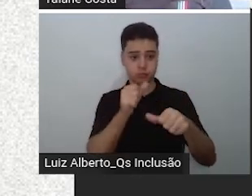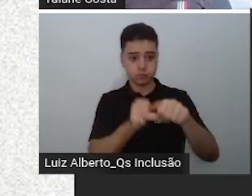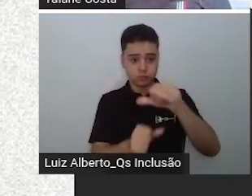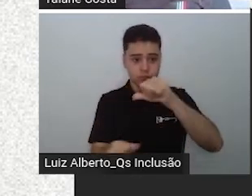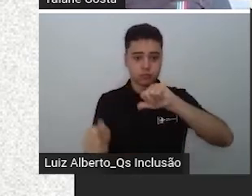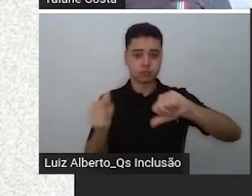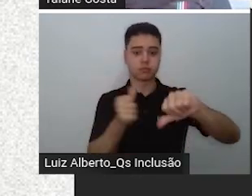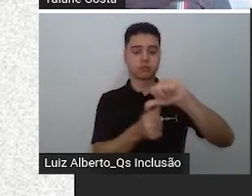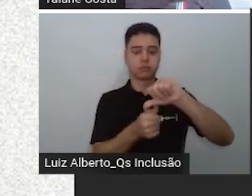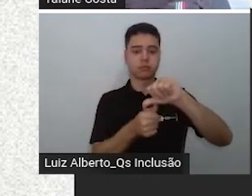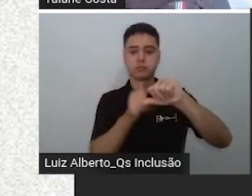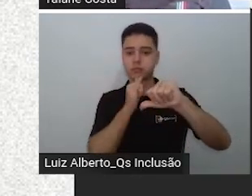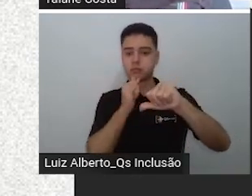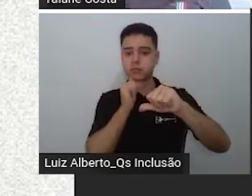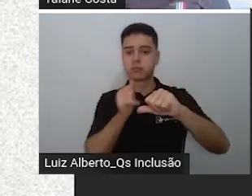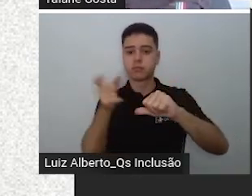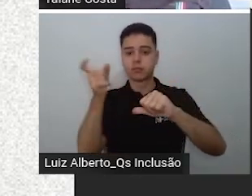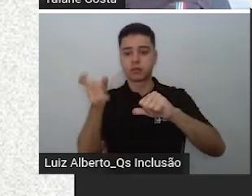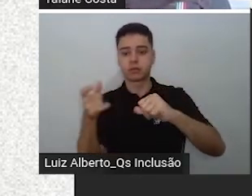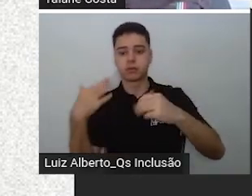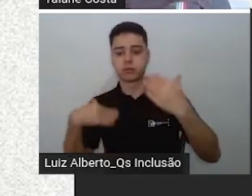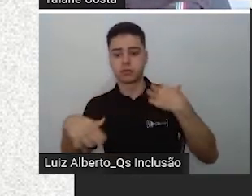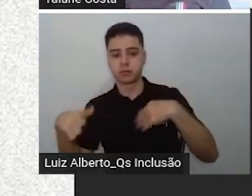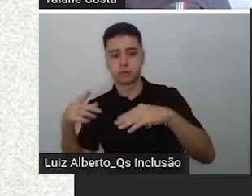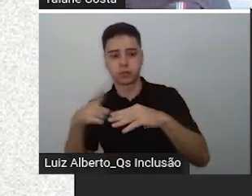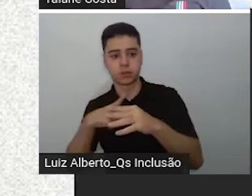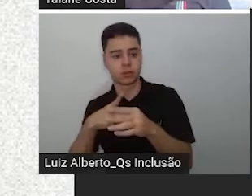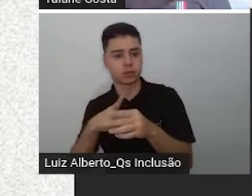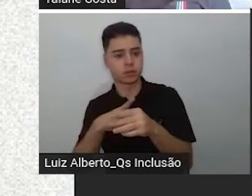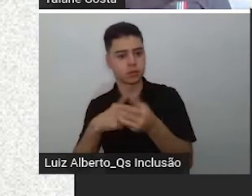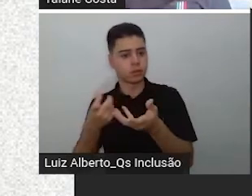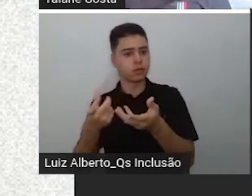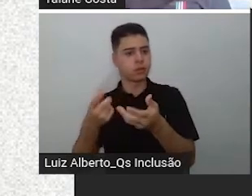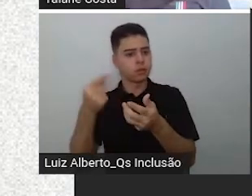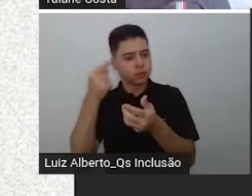né? O visitante, ele tem uma carga de